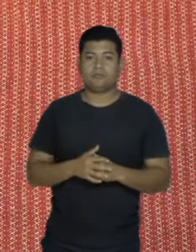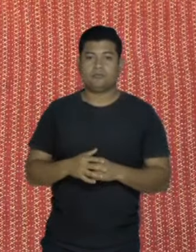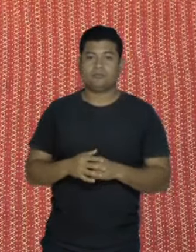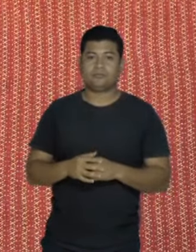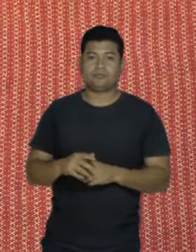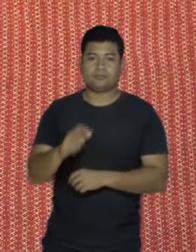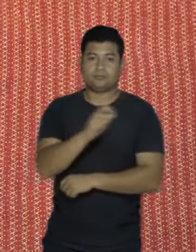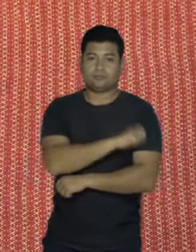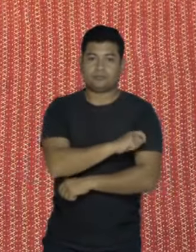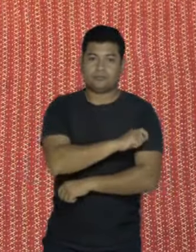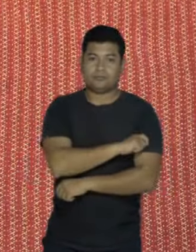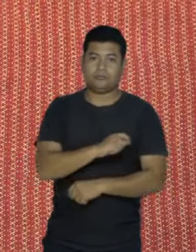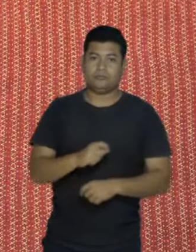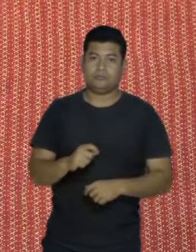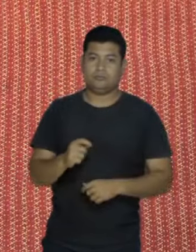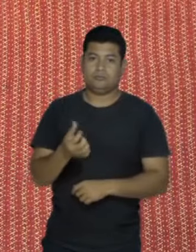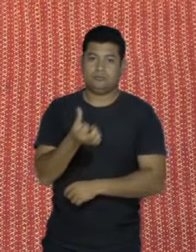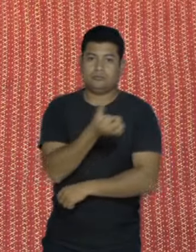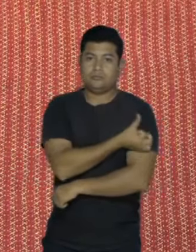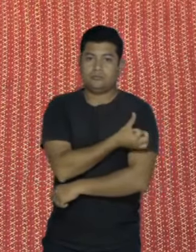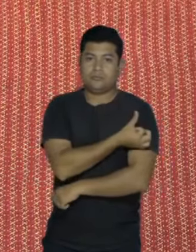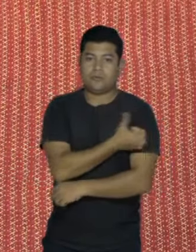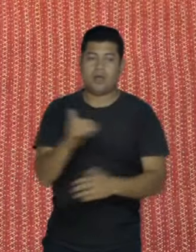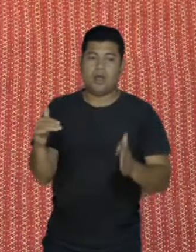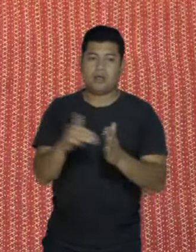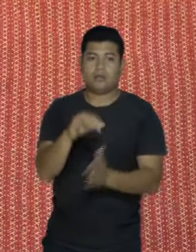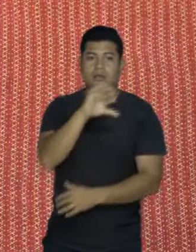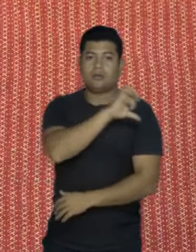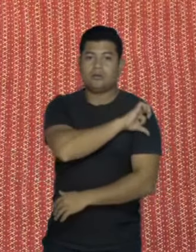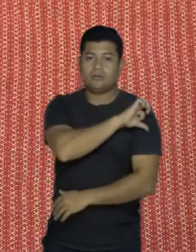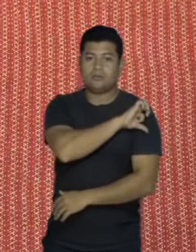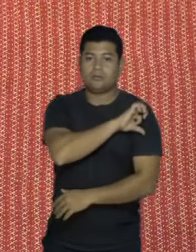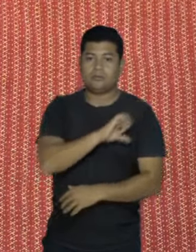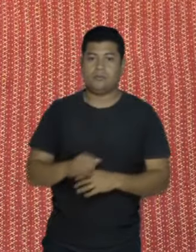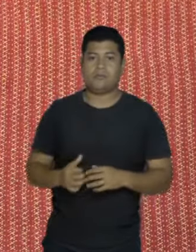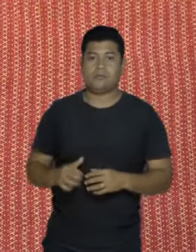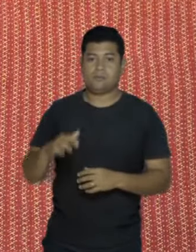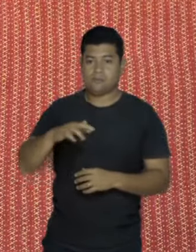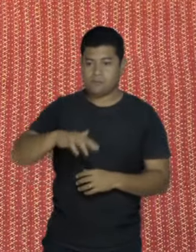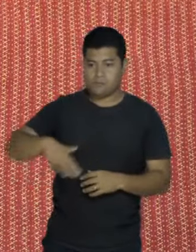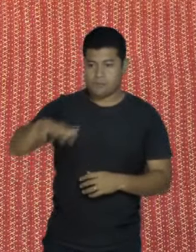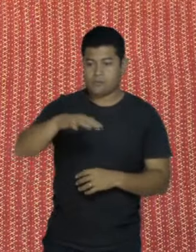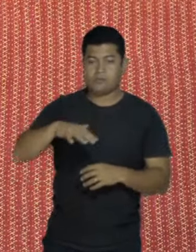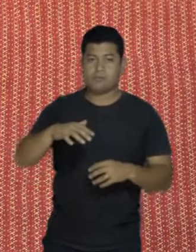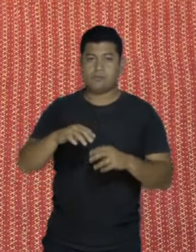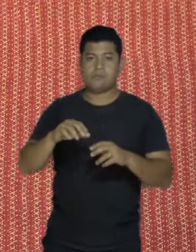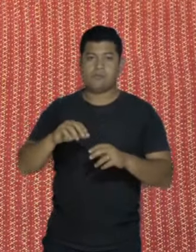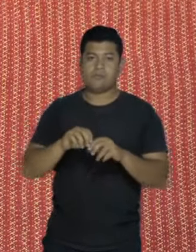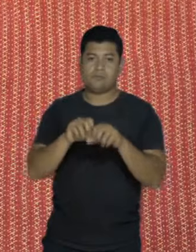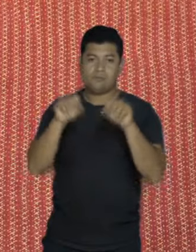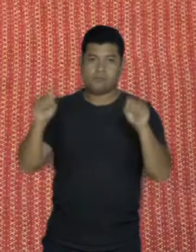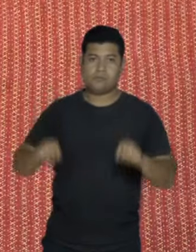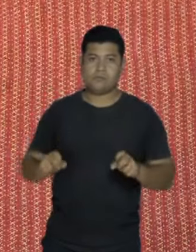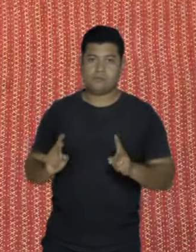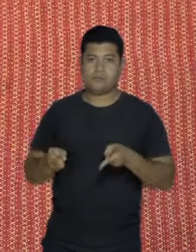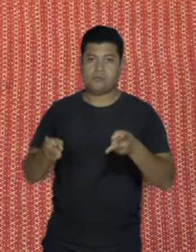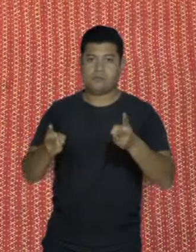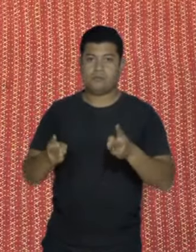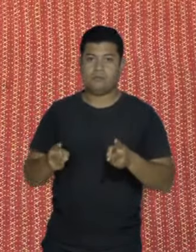da cesta do sexto ao nono ano da rede Municipal agora terão formação continua da